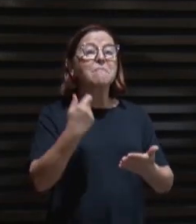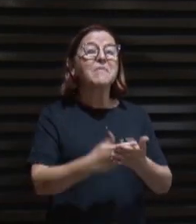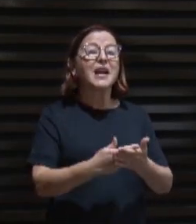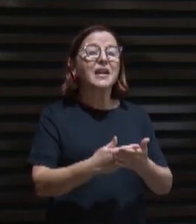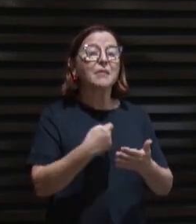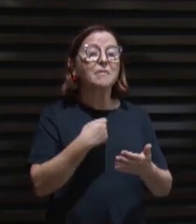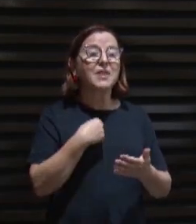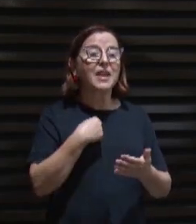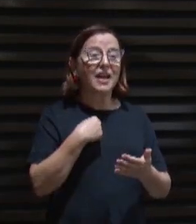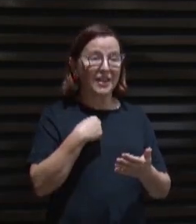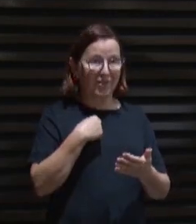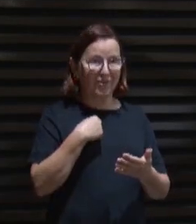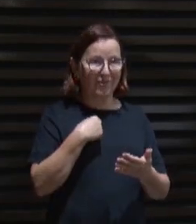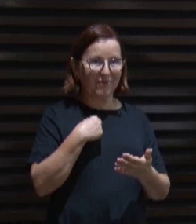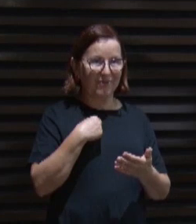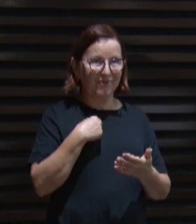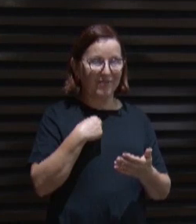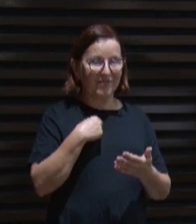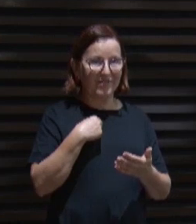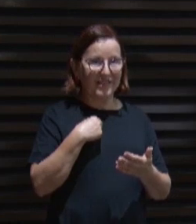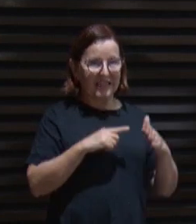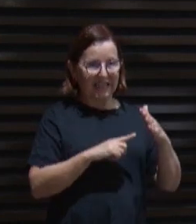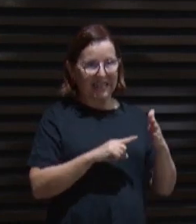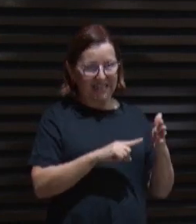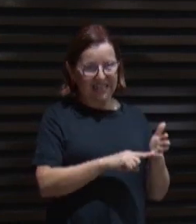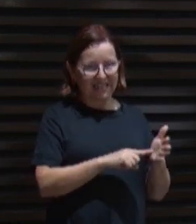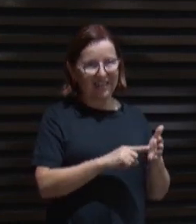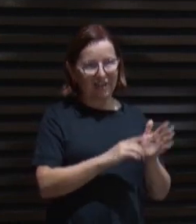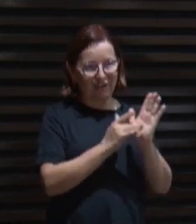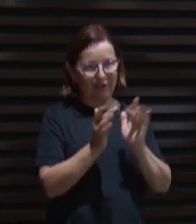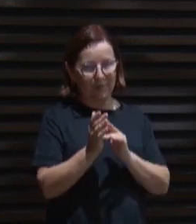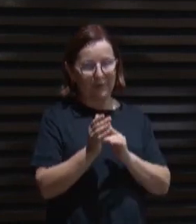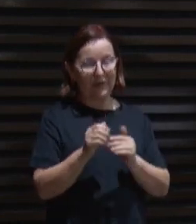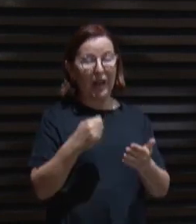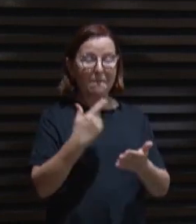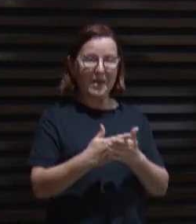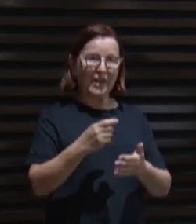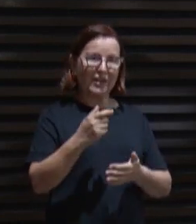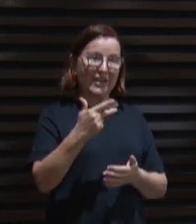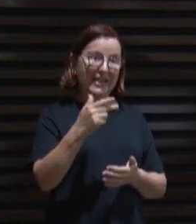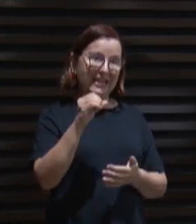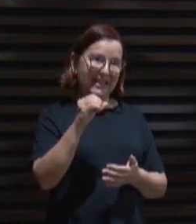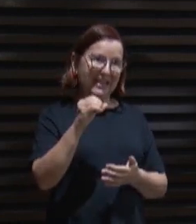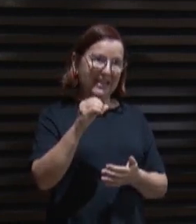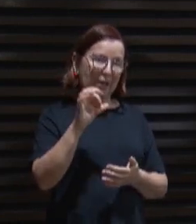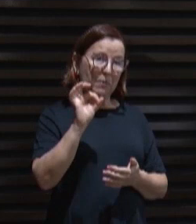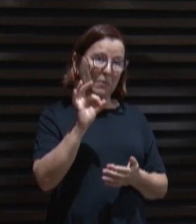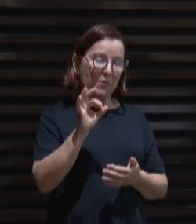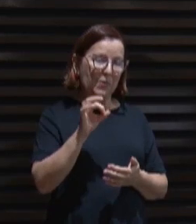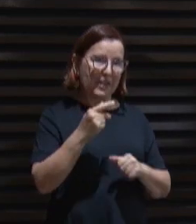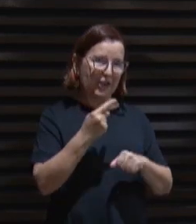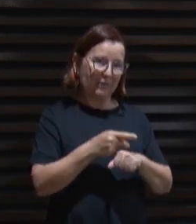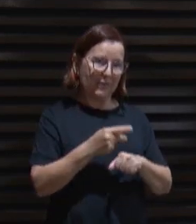30 moedas de prata. E desse momento em diante, buscava ele uma boa ocasião para